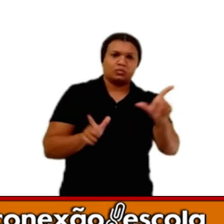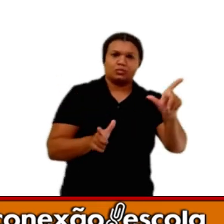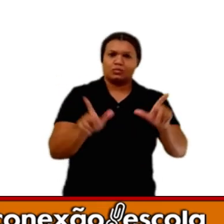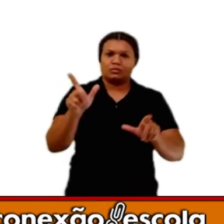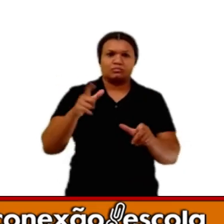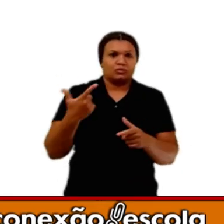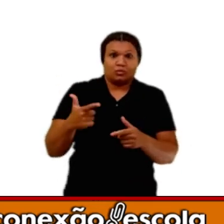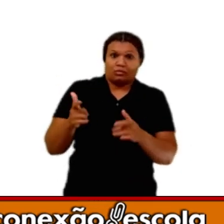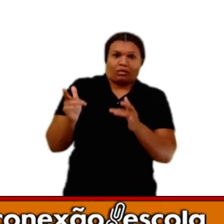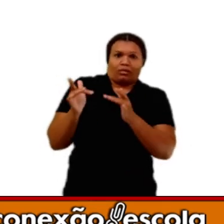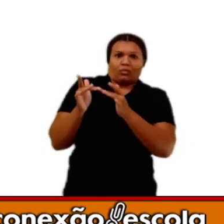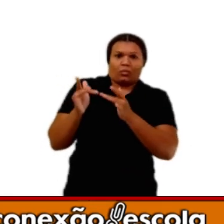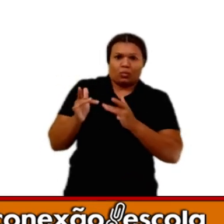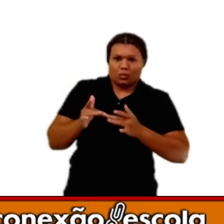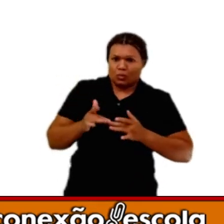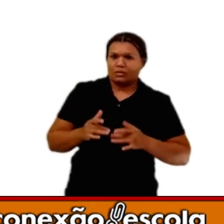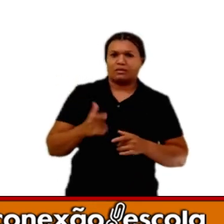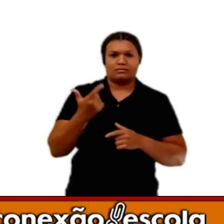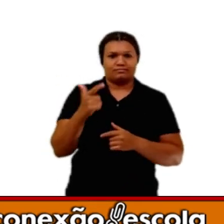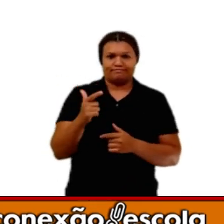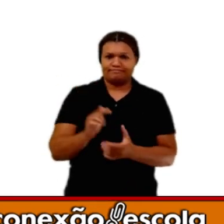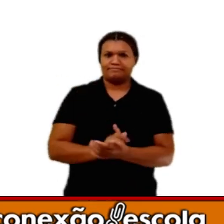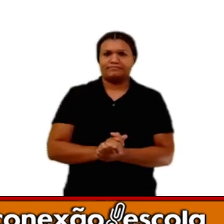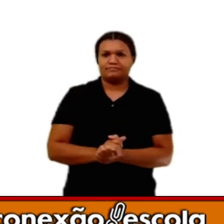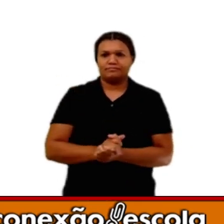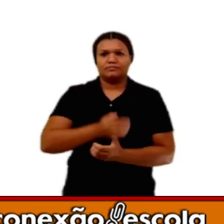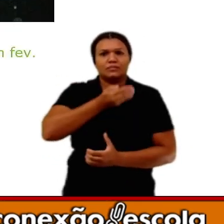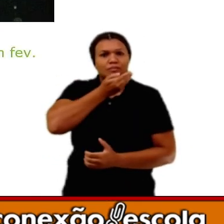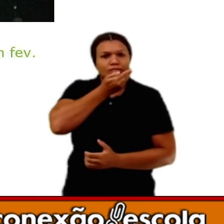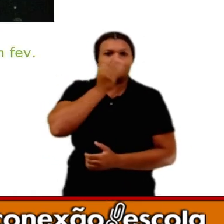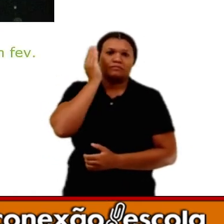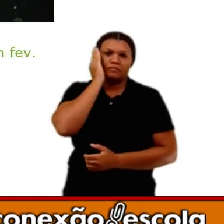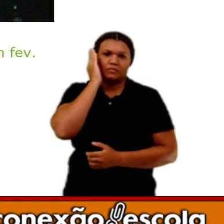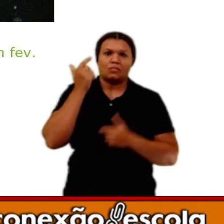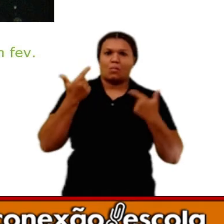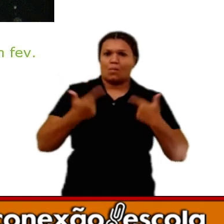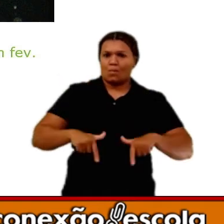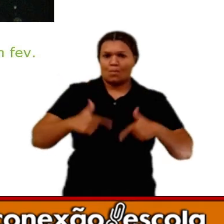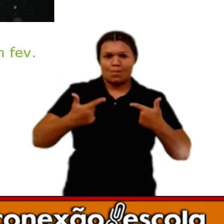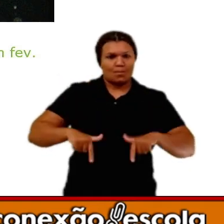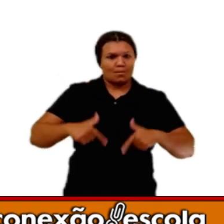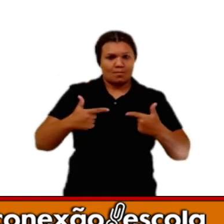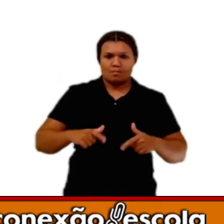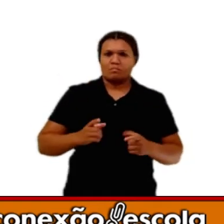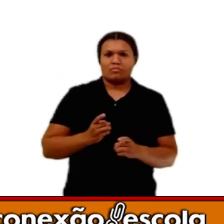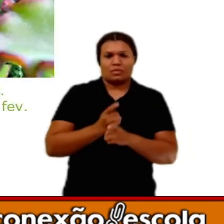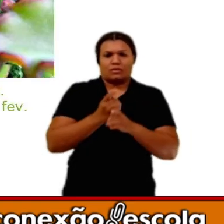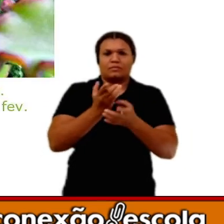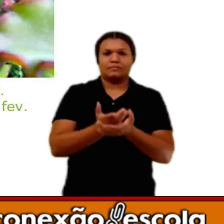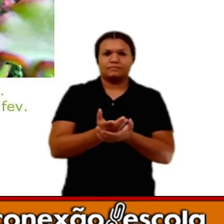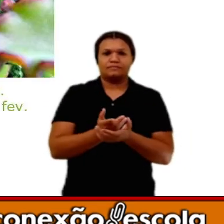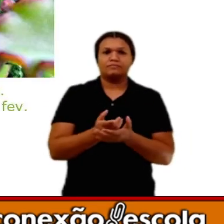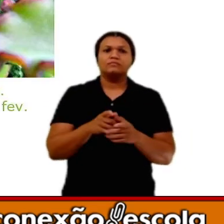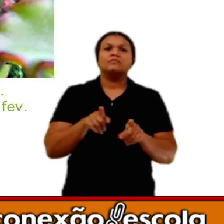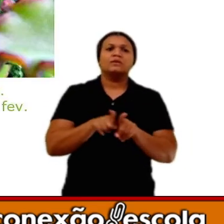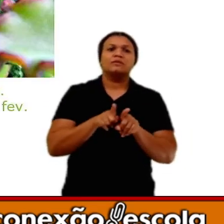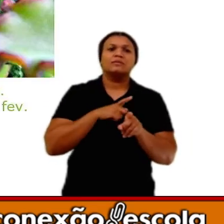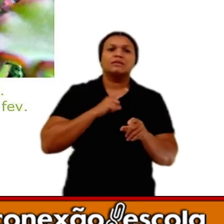há um encontro entre gametas. E, finalmente, temos o exemplo, o